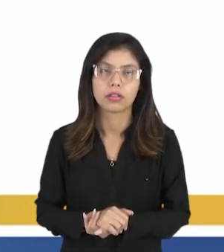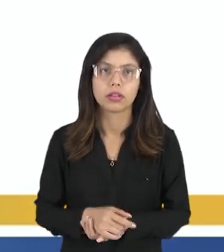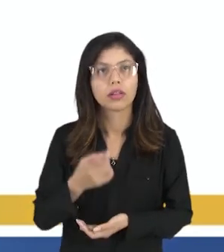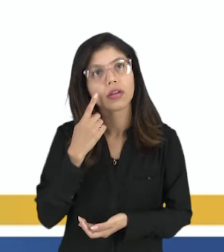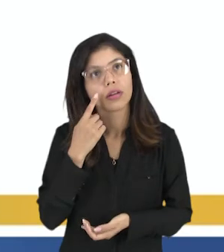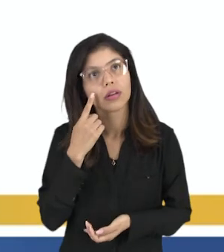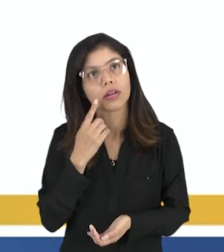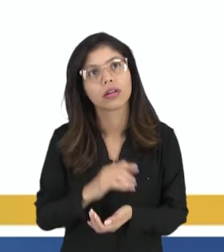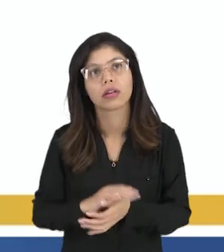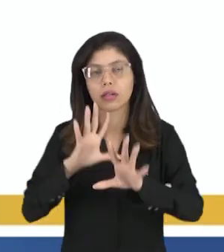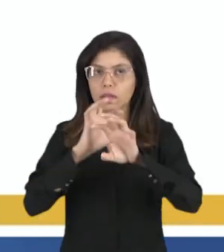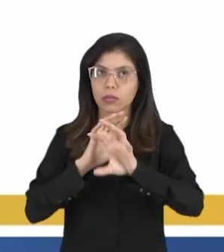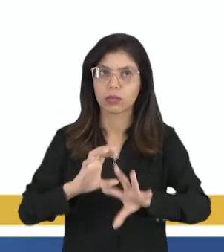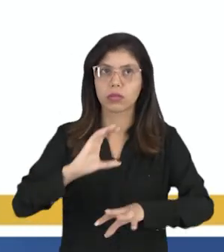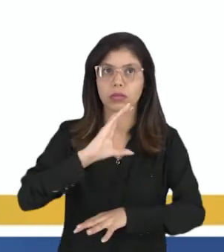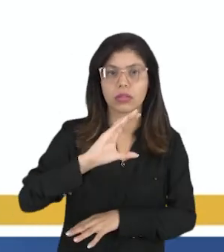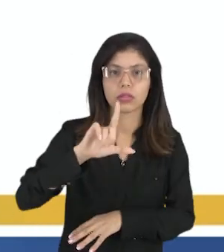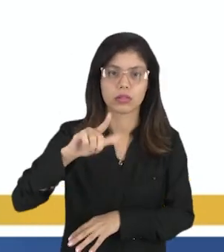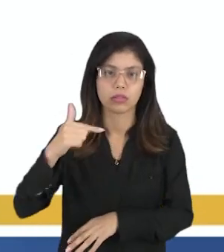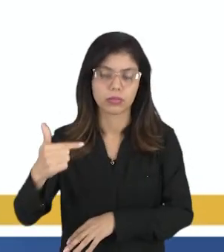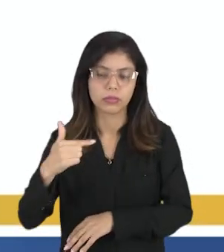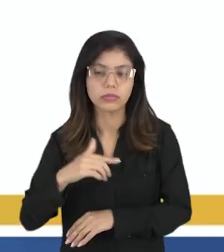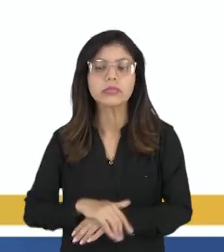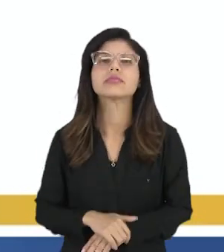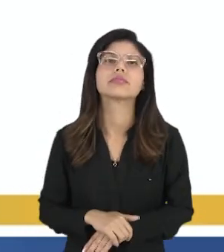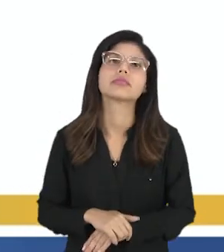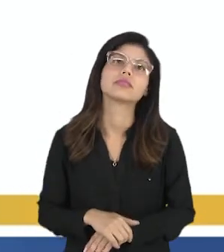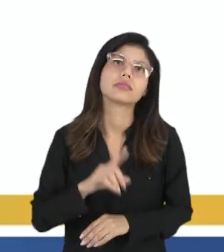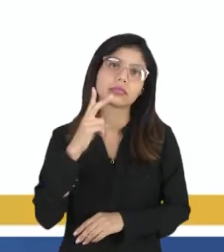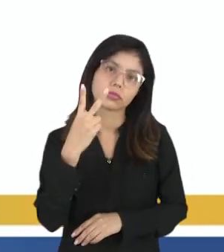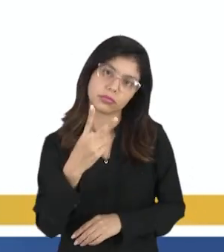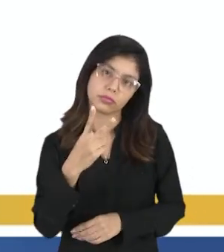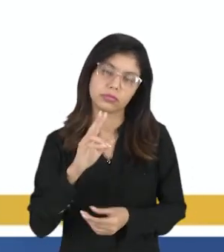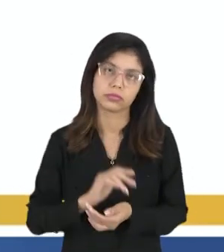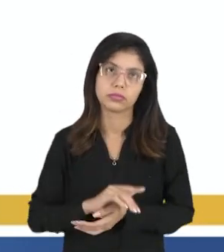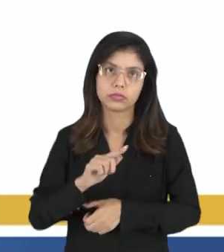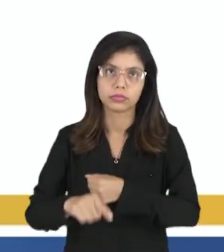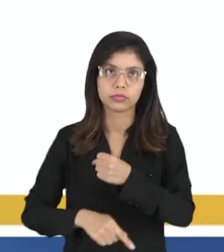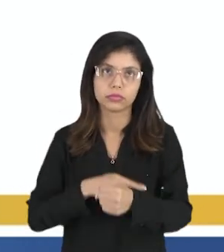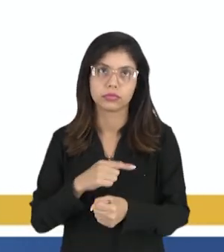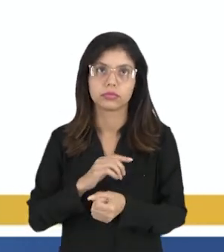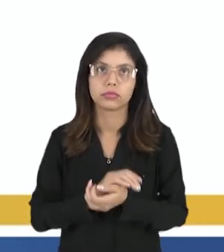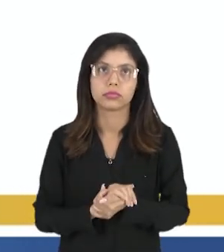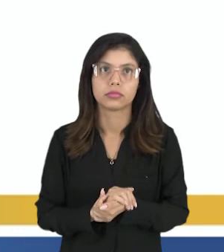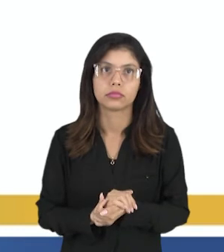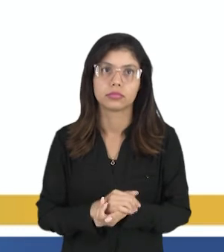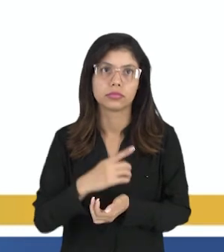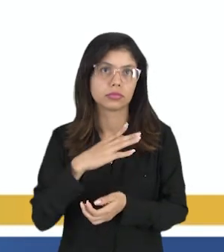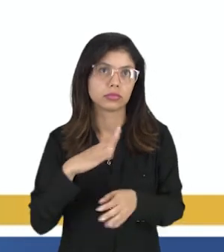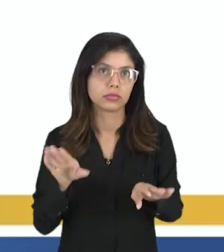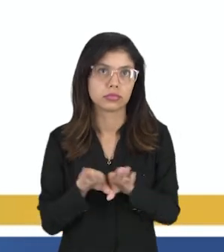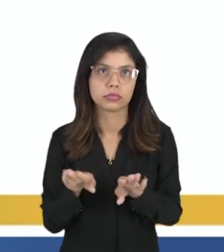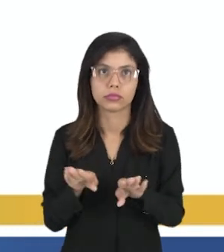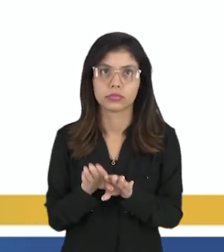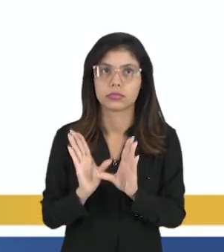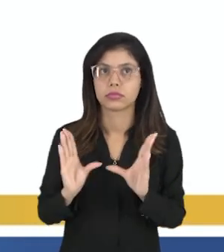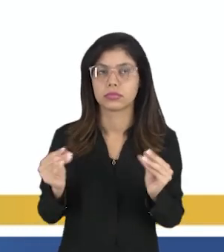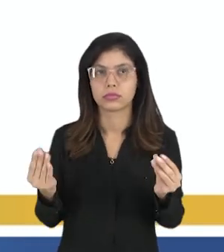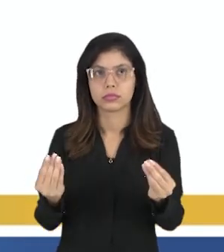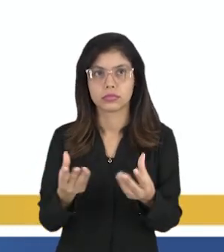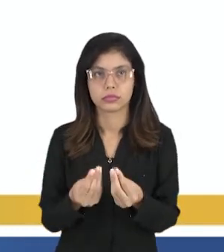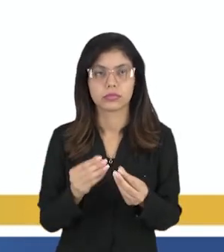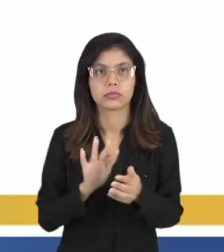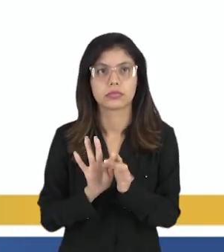Olhando agora para o gás cloro. Então, nós temos 2 átomos do Cl. Então, a gente também aqui tem uma